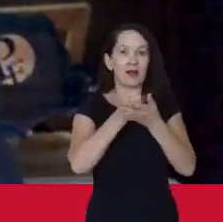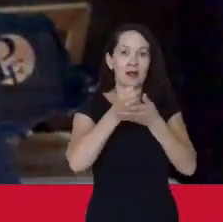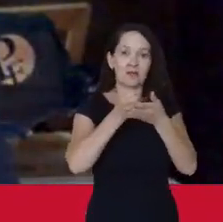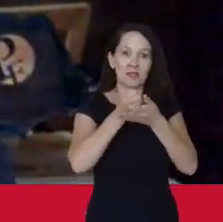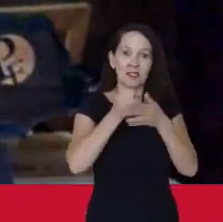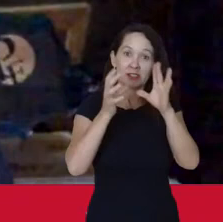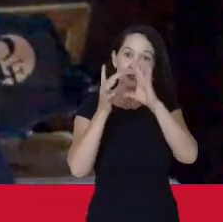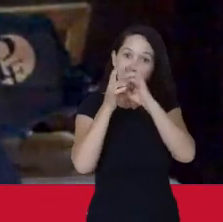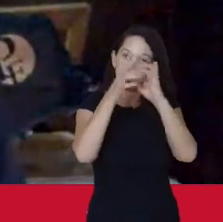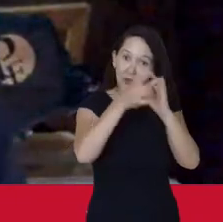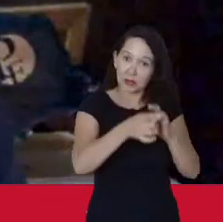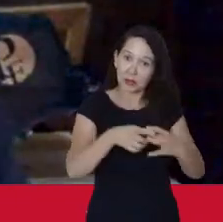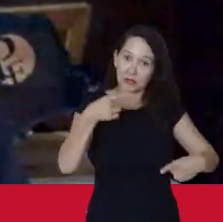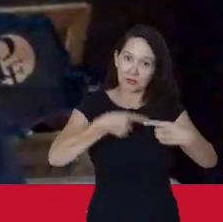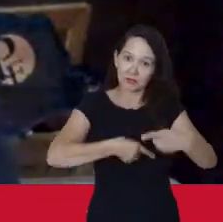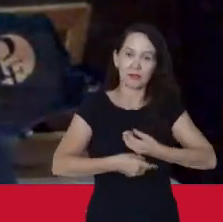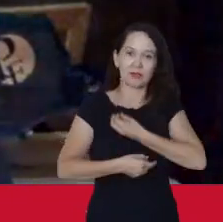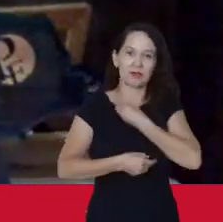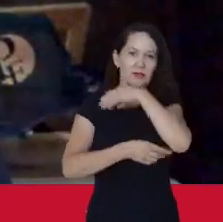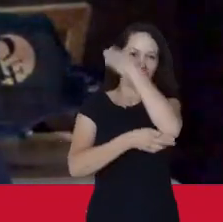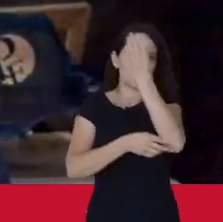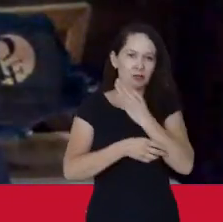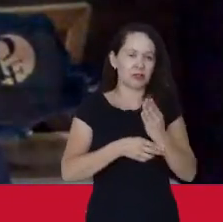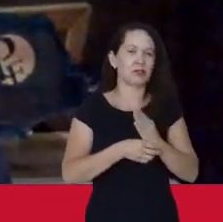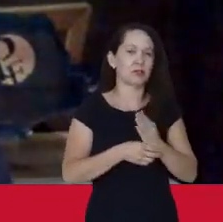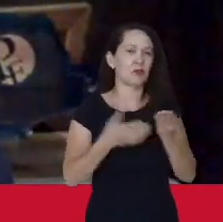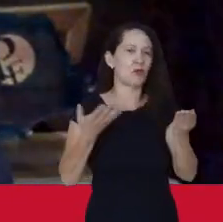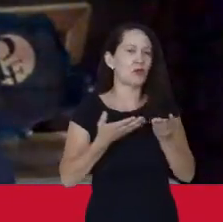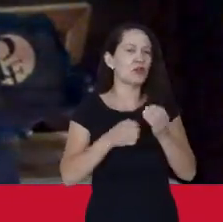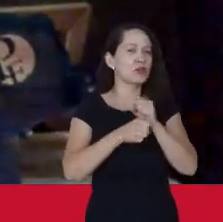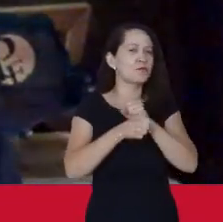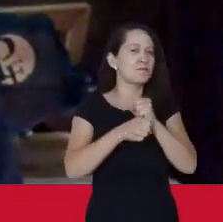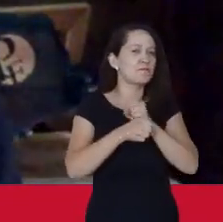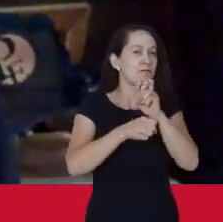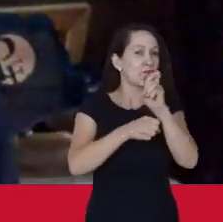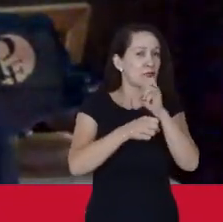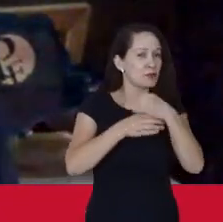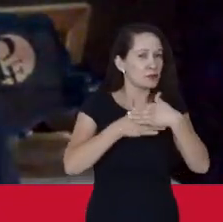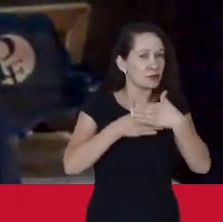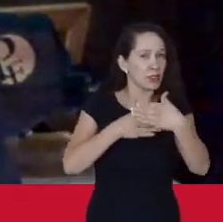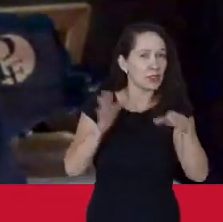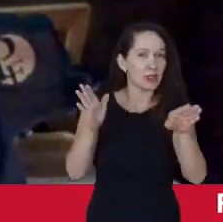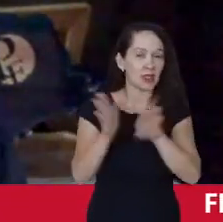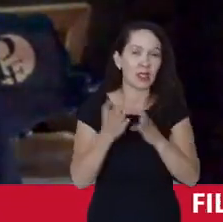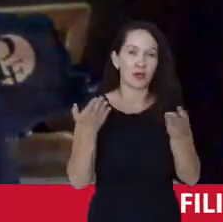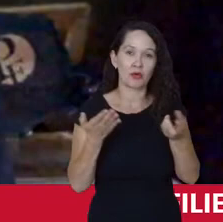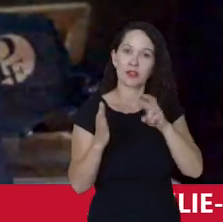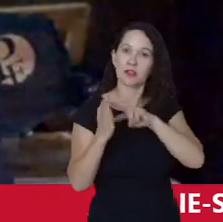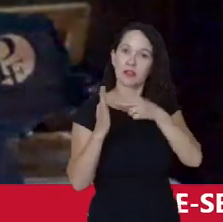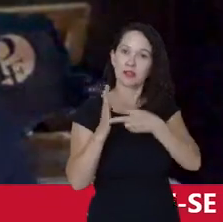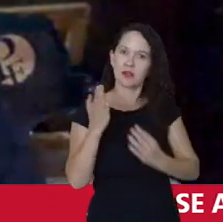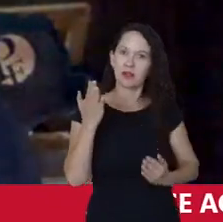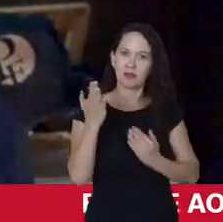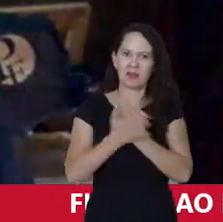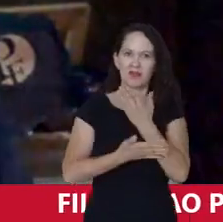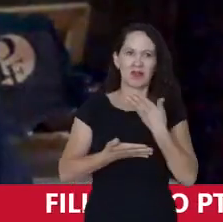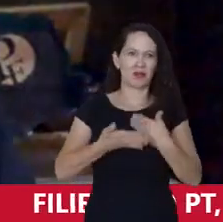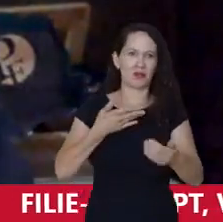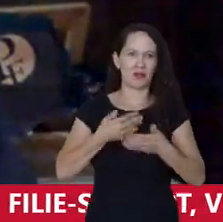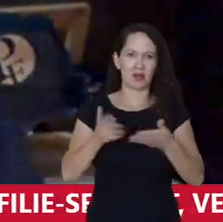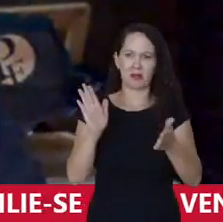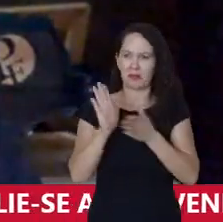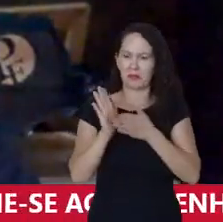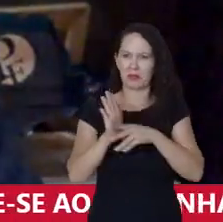do contexto político que o Brasil está vivendo nos últimos 5 anos e o que significa aprovar qualquer medida sobre um